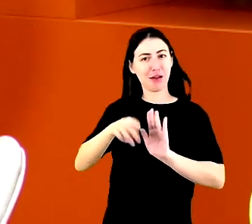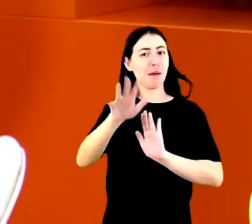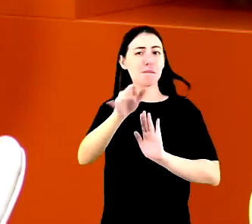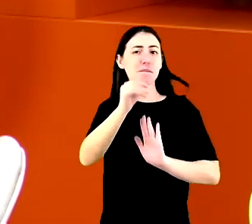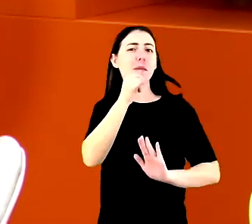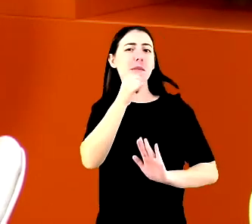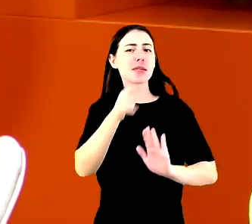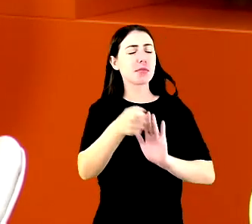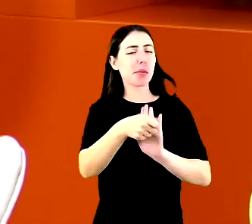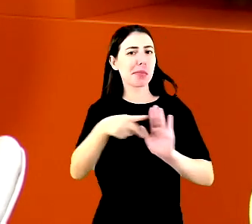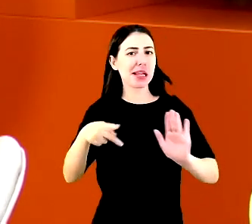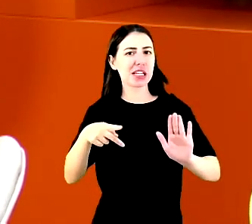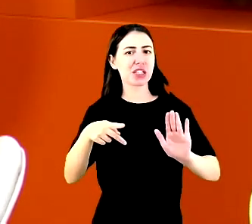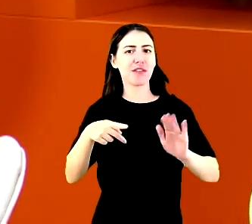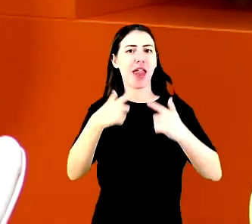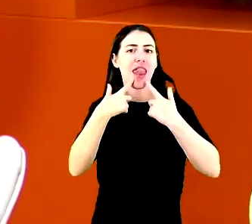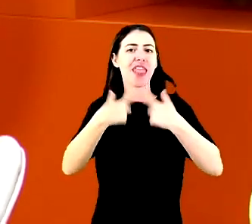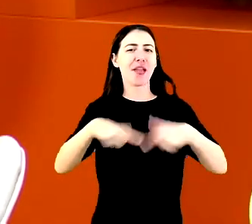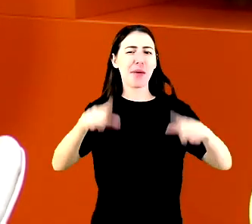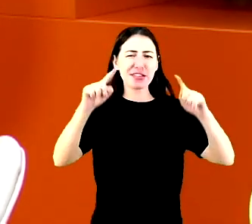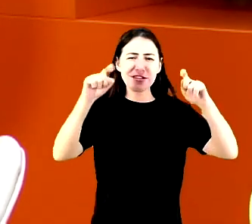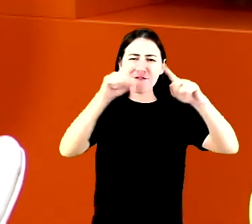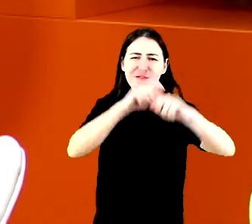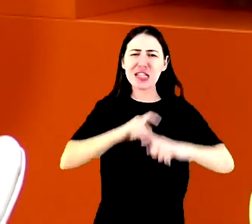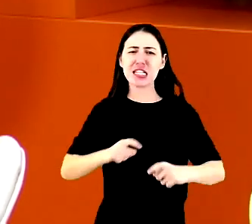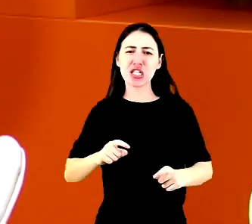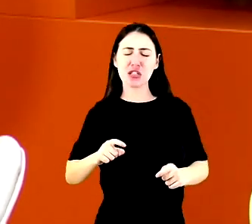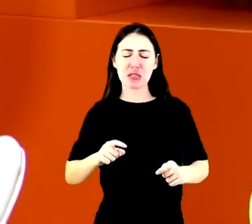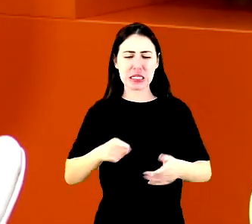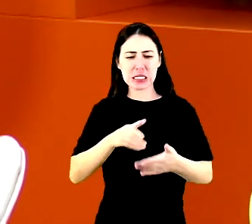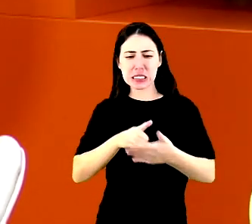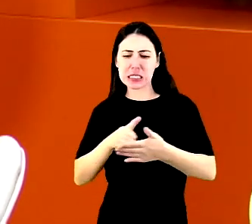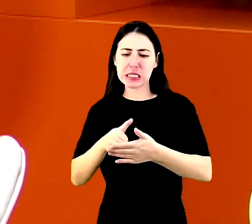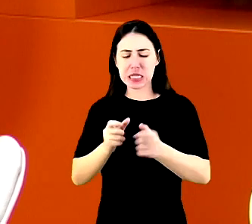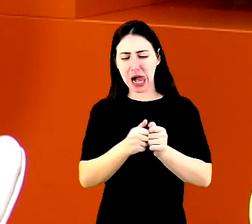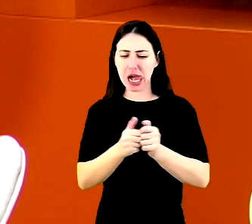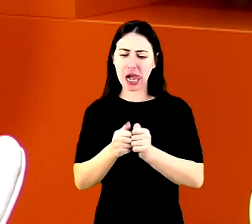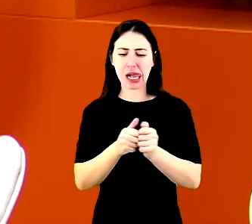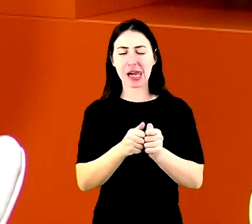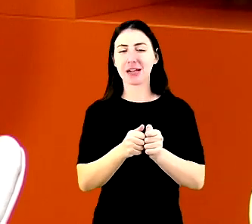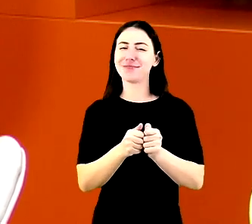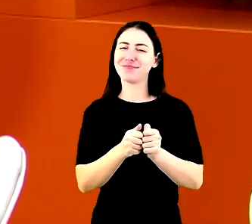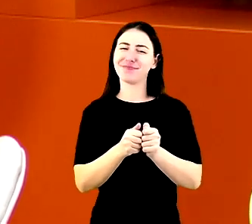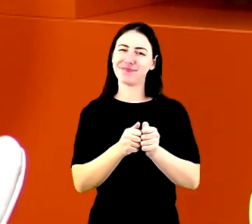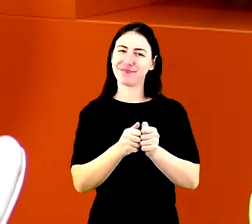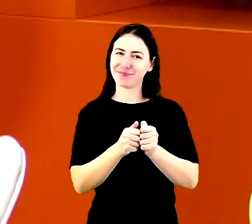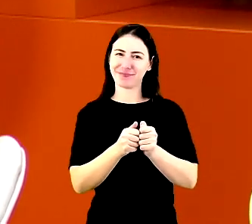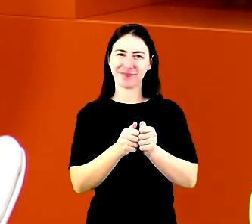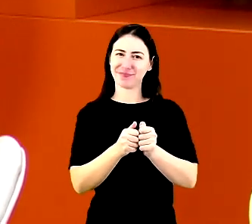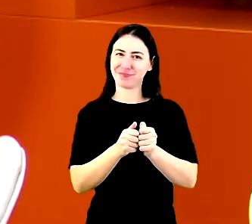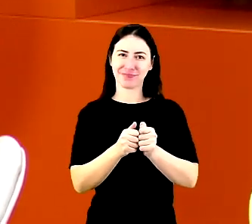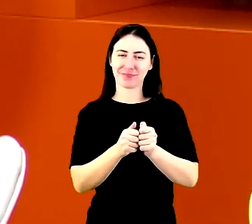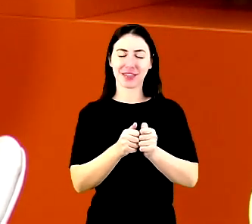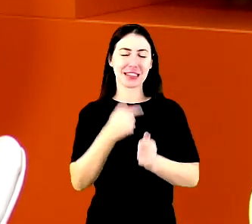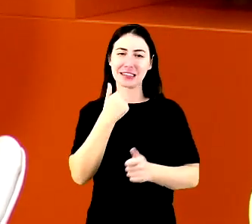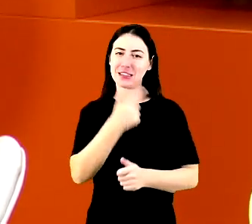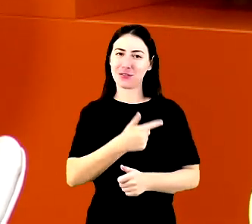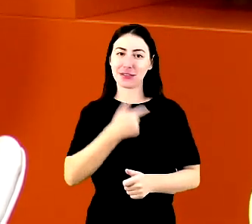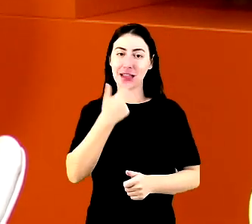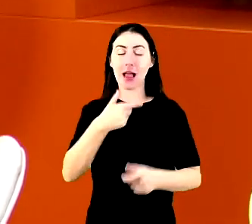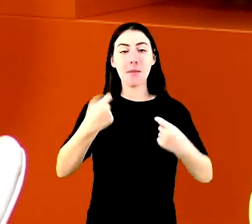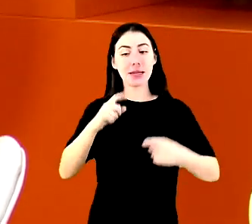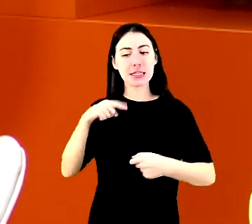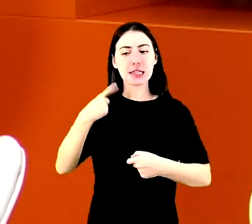o que é fluido para ele? Como é que ele consome não só informação, energia, e consome, de fato,